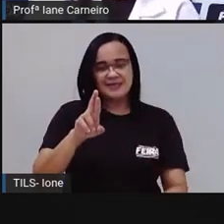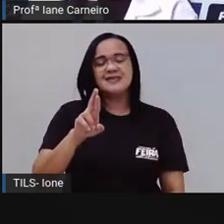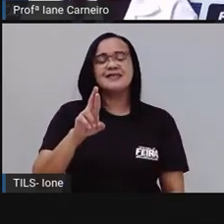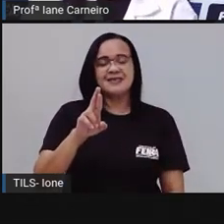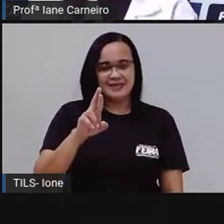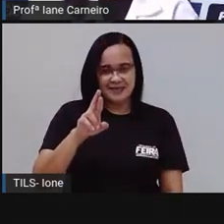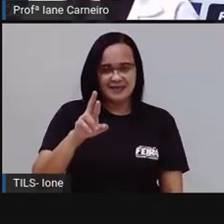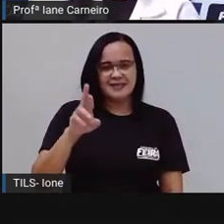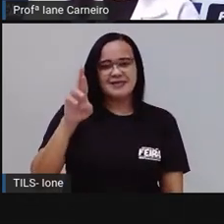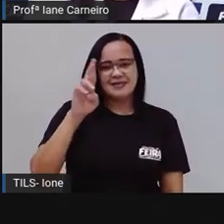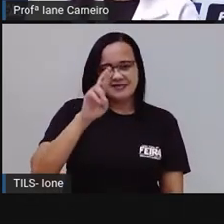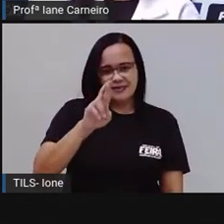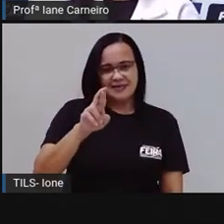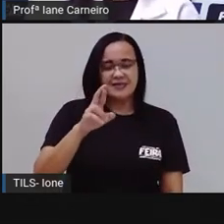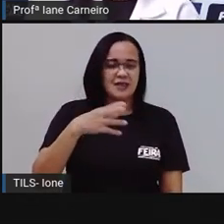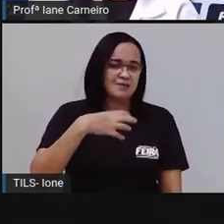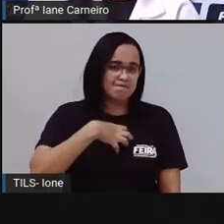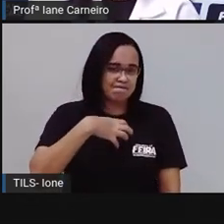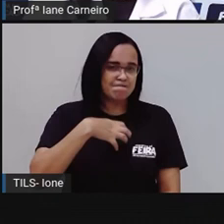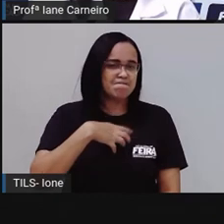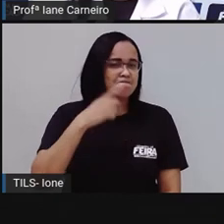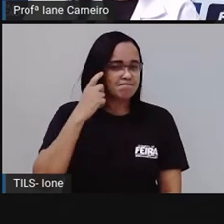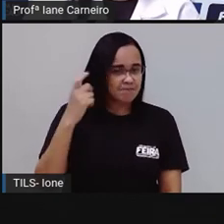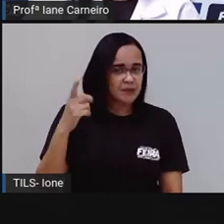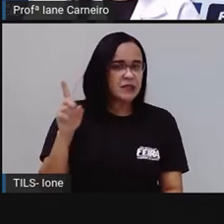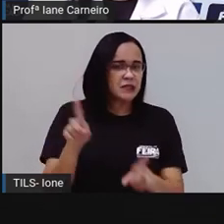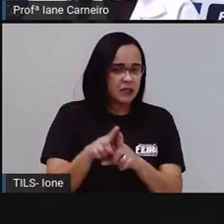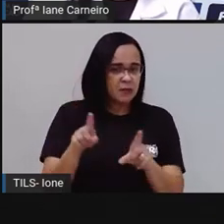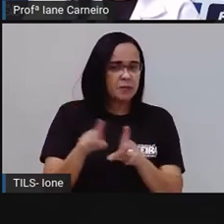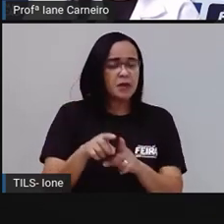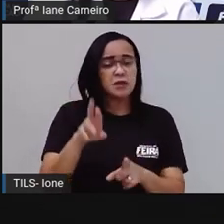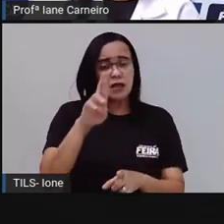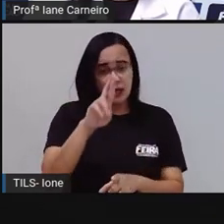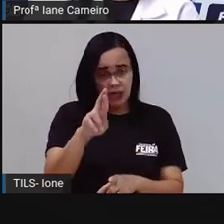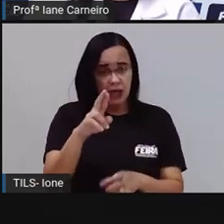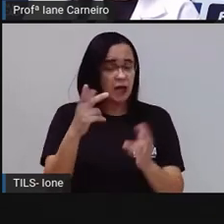né? E a gente fala que o som dela é a letra R, ó.